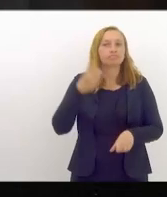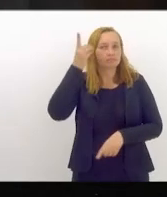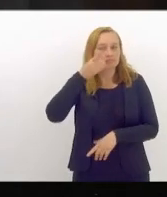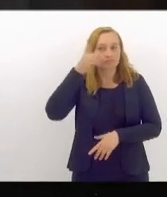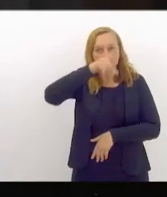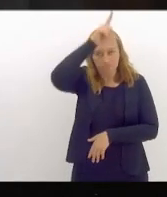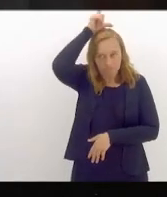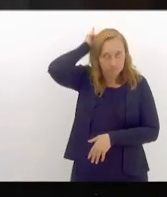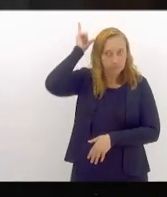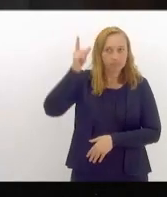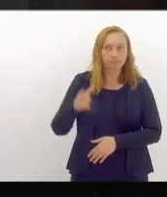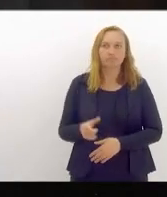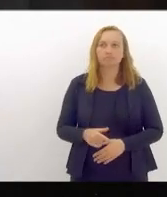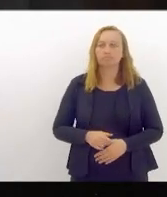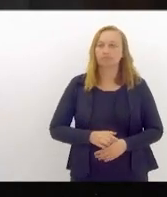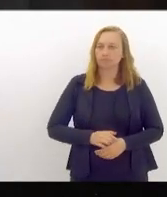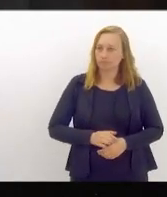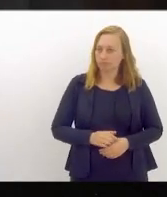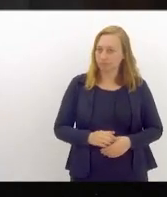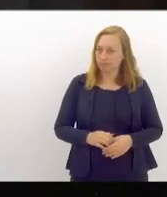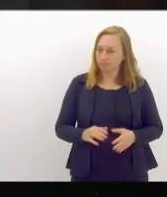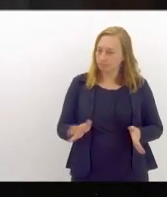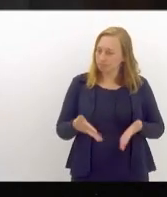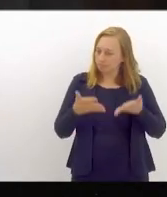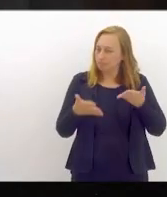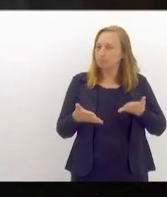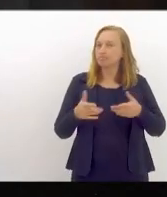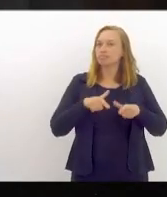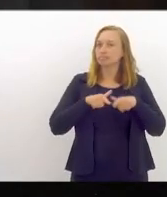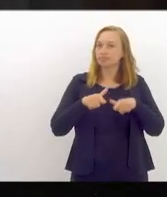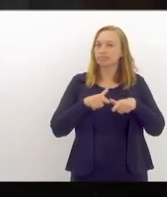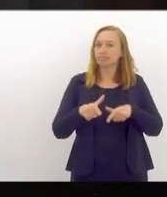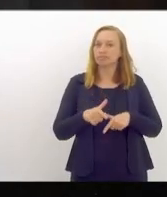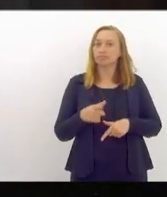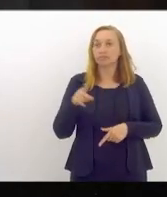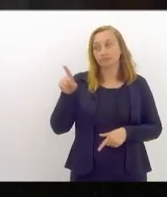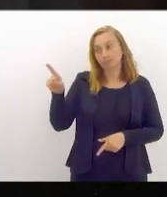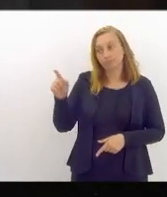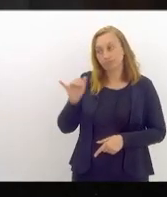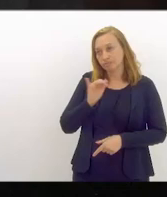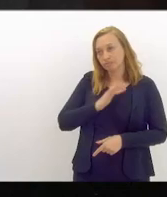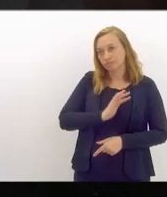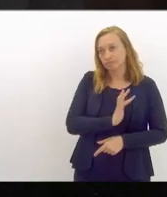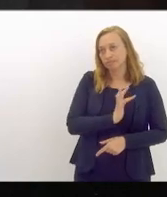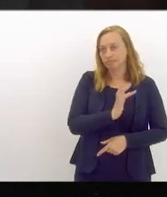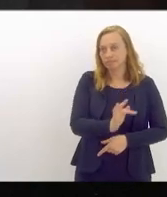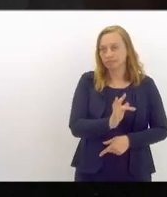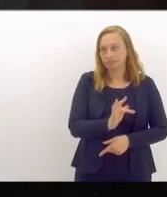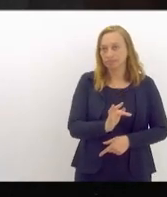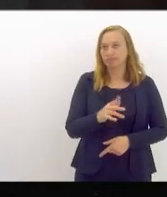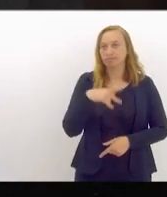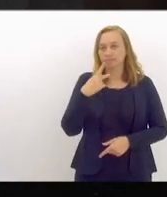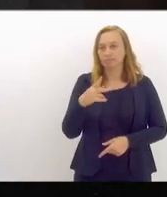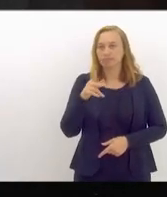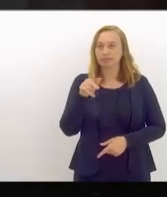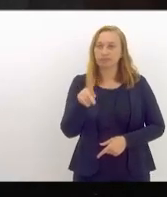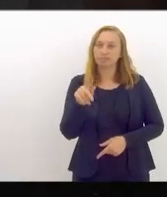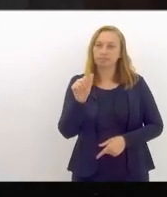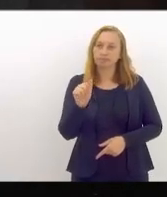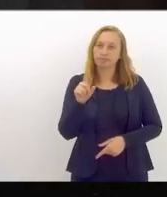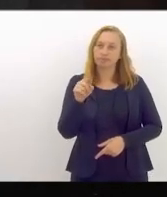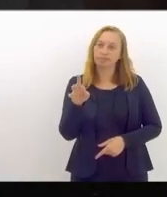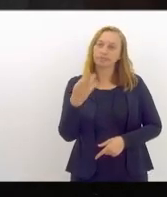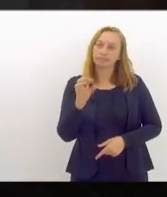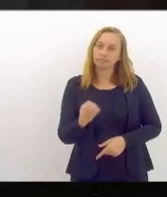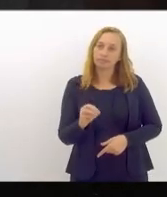que é o maior entusiasta desse trabalho né Se fosse lá na baixada deputada a gente falaria o padrinho né do